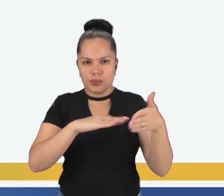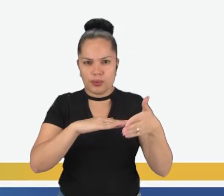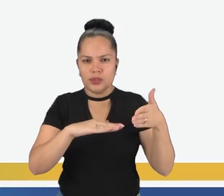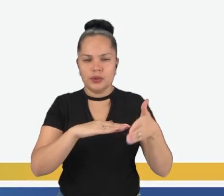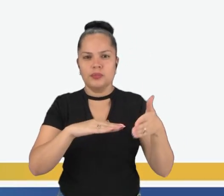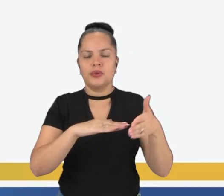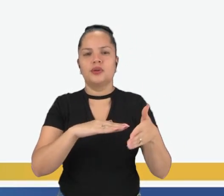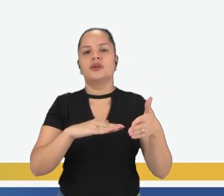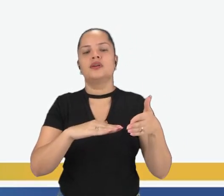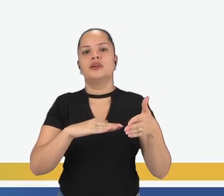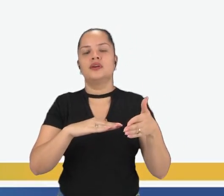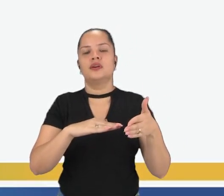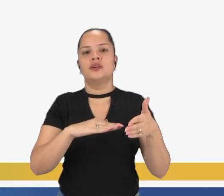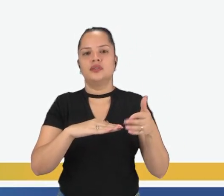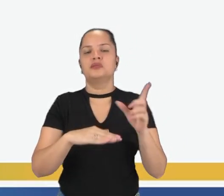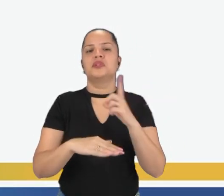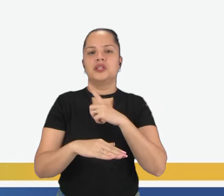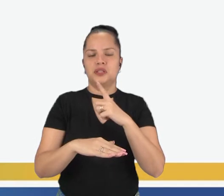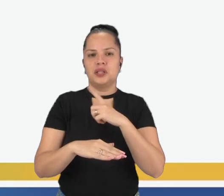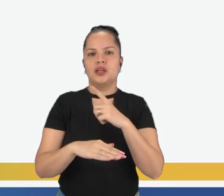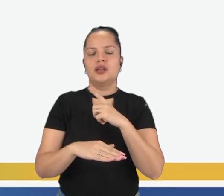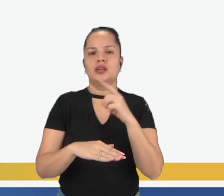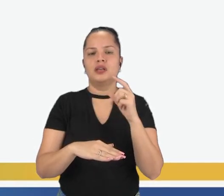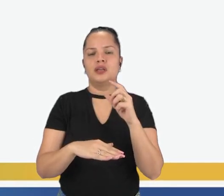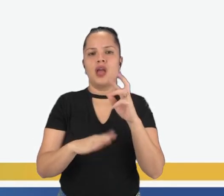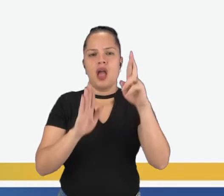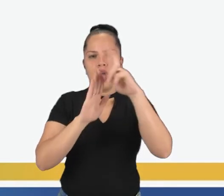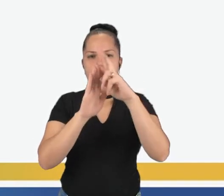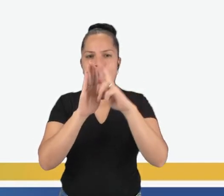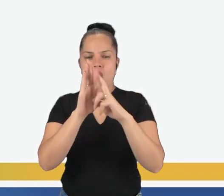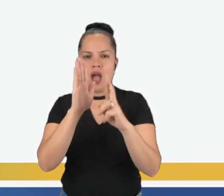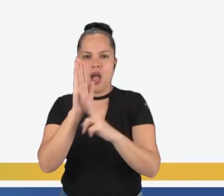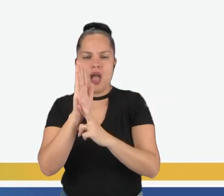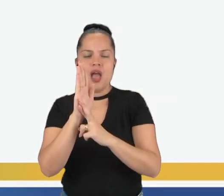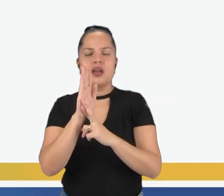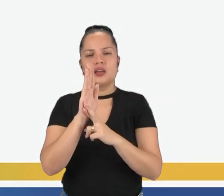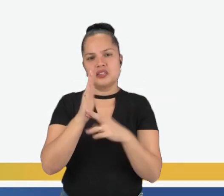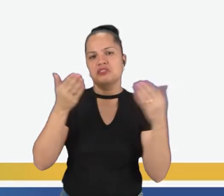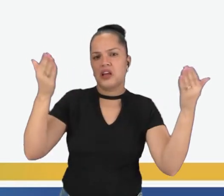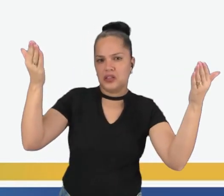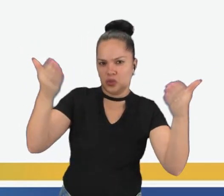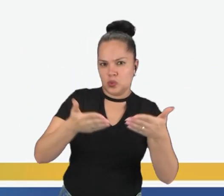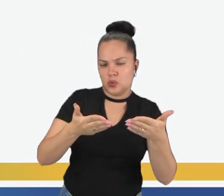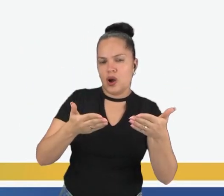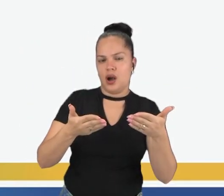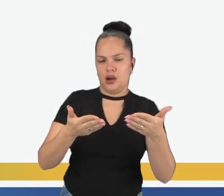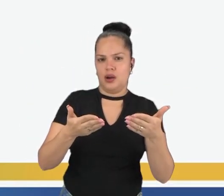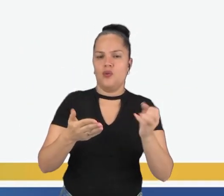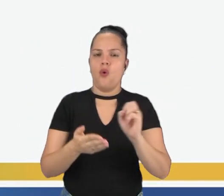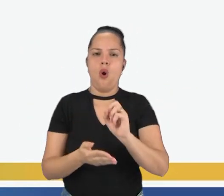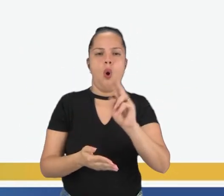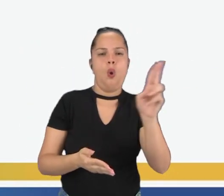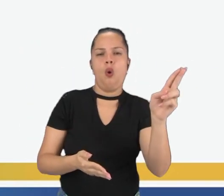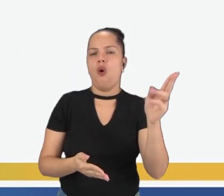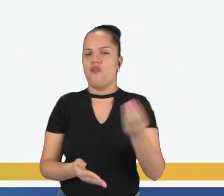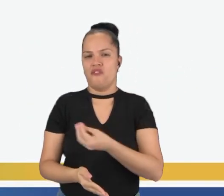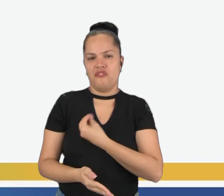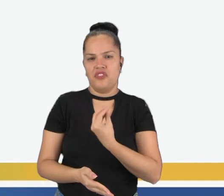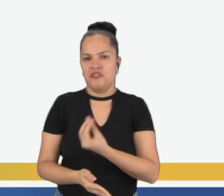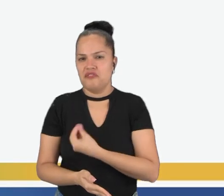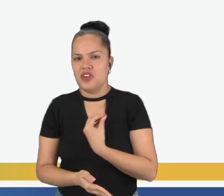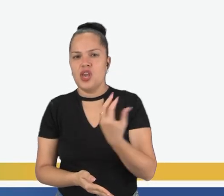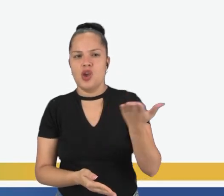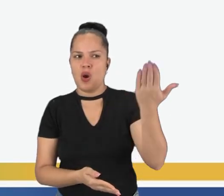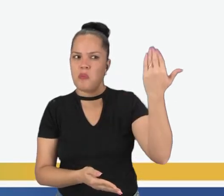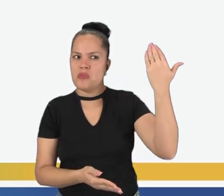encontramos definições como aquilo que é do tempo atual ou ainda aquilo que viveu ou existiu